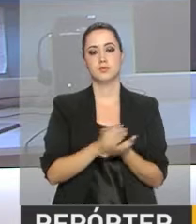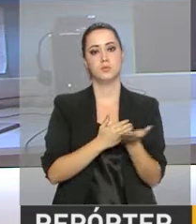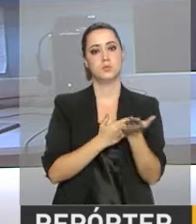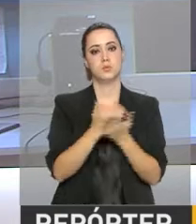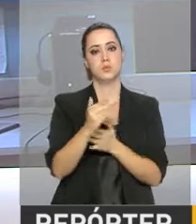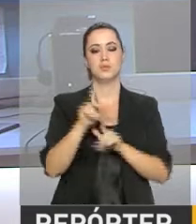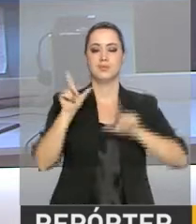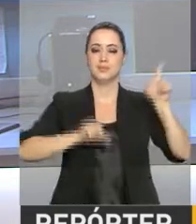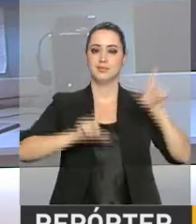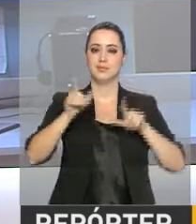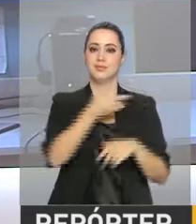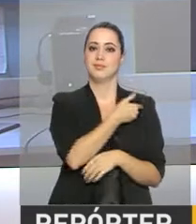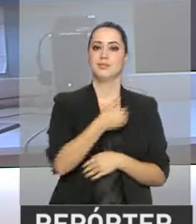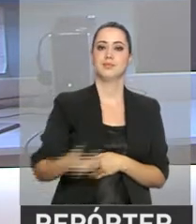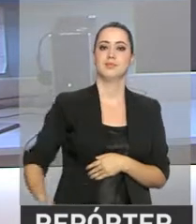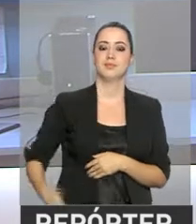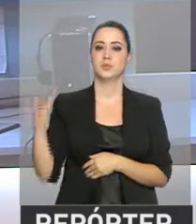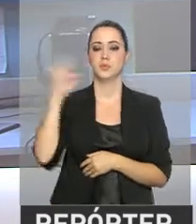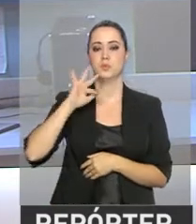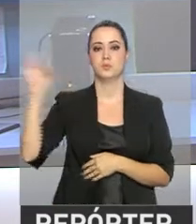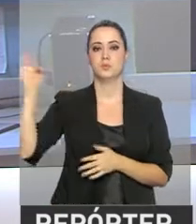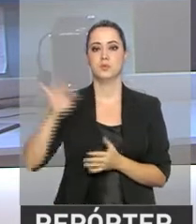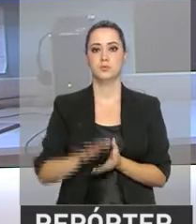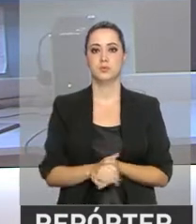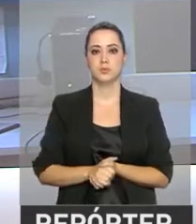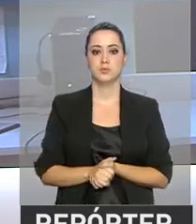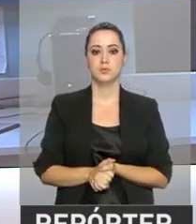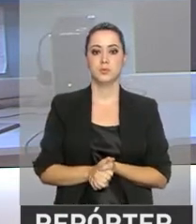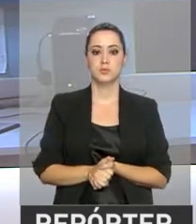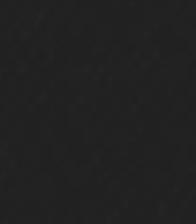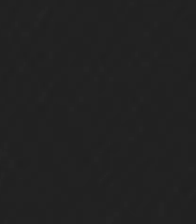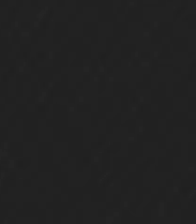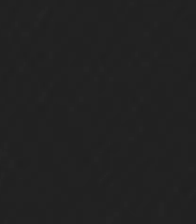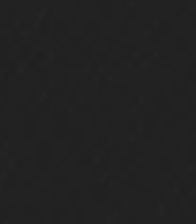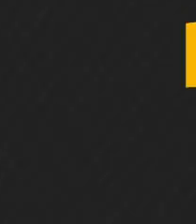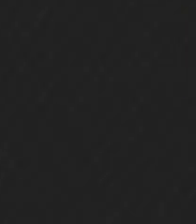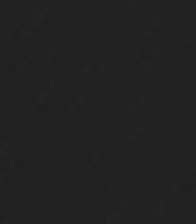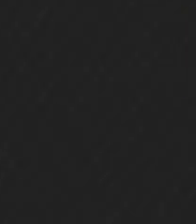sociais e continue com a gente aqui na nbr a tv do governo federal